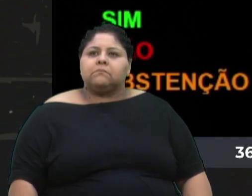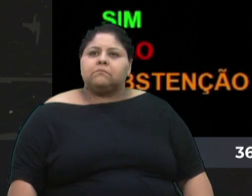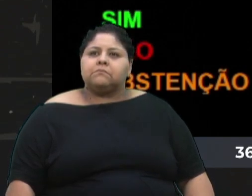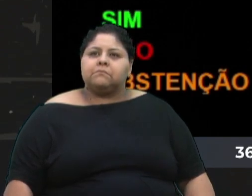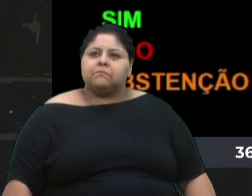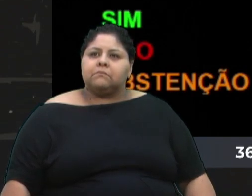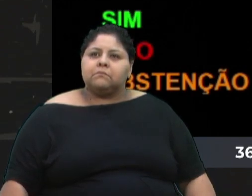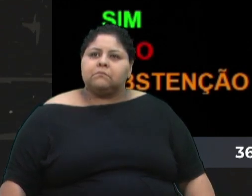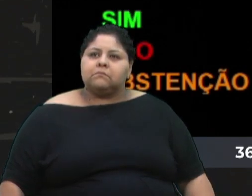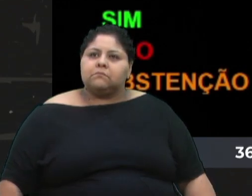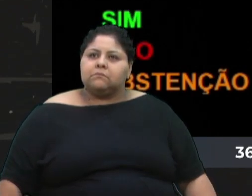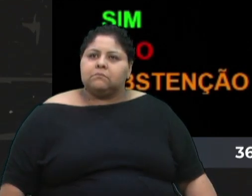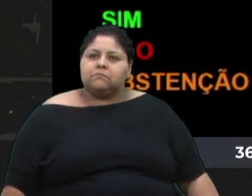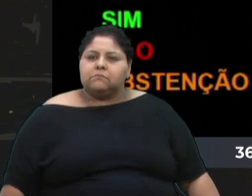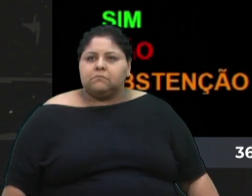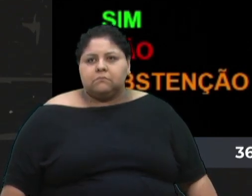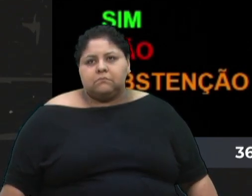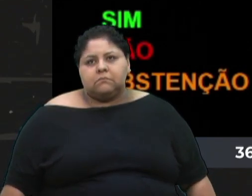presidente. Obrigado.